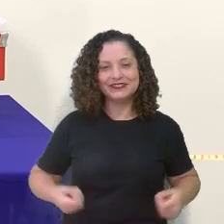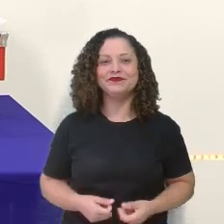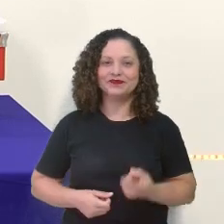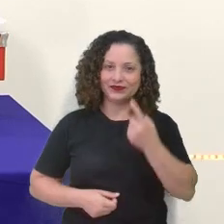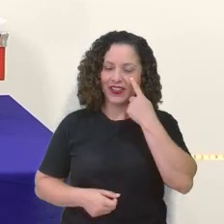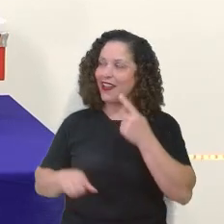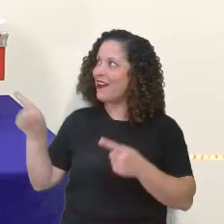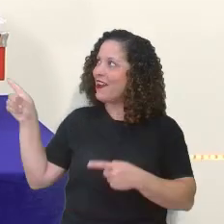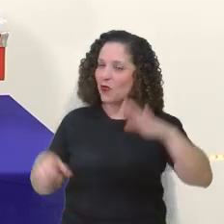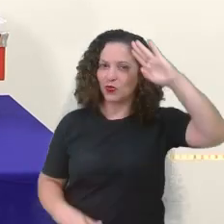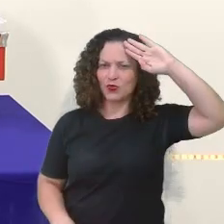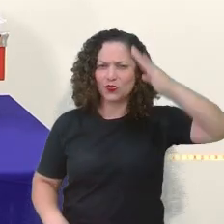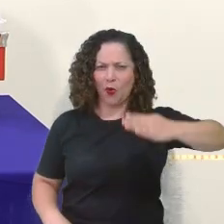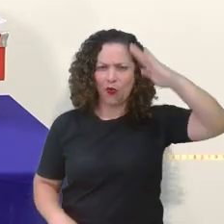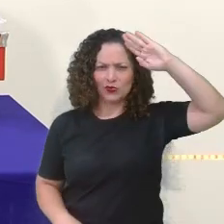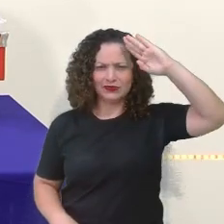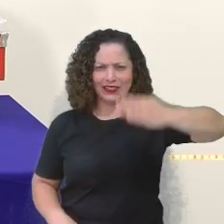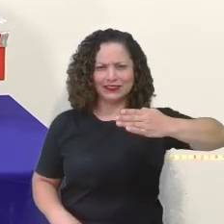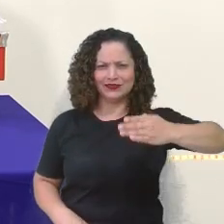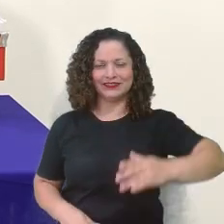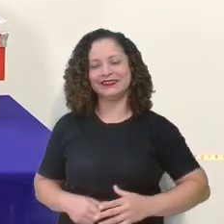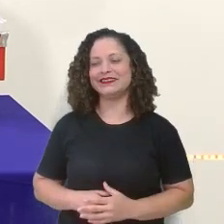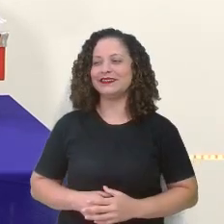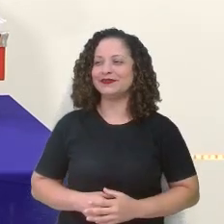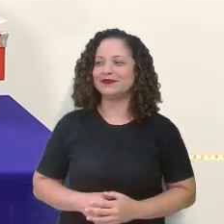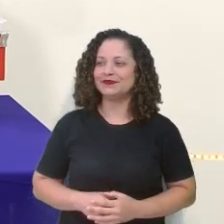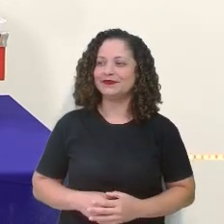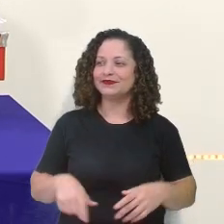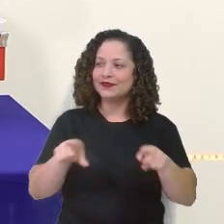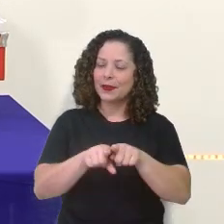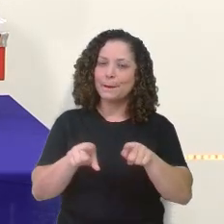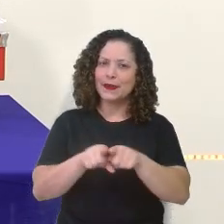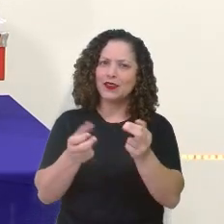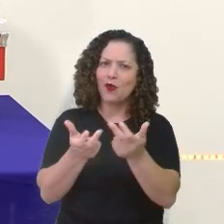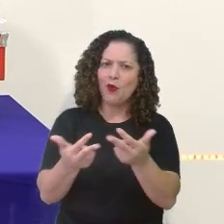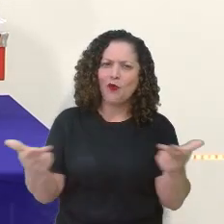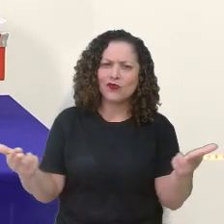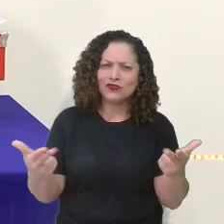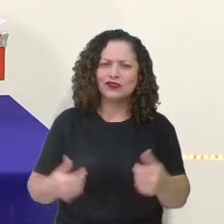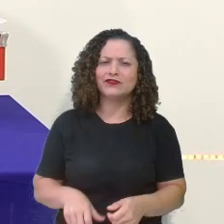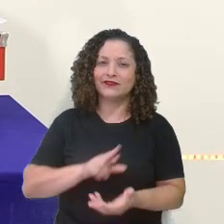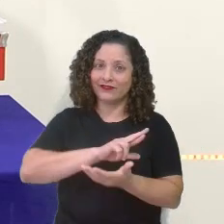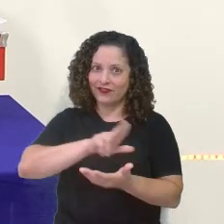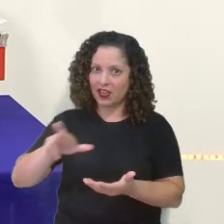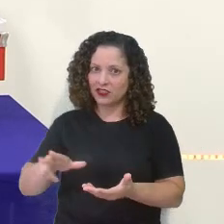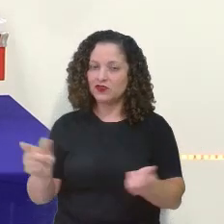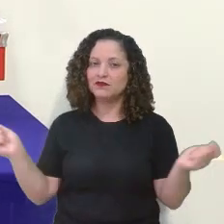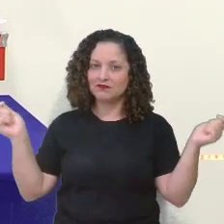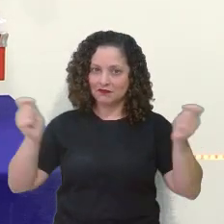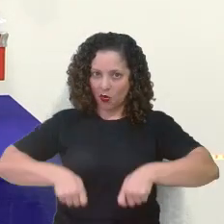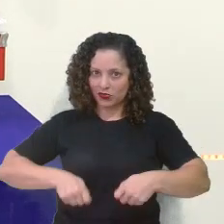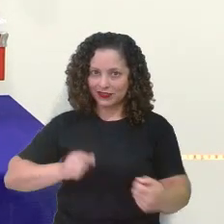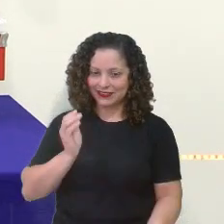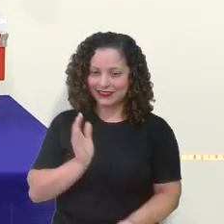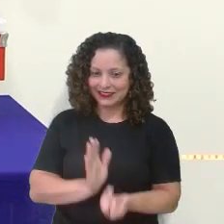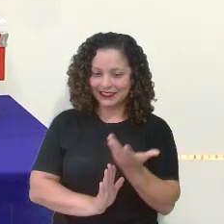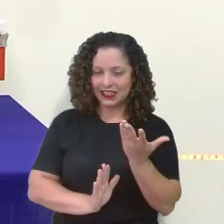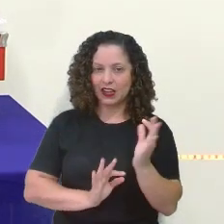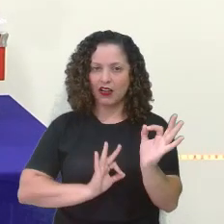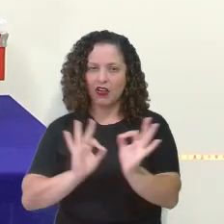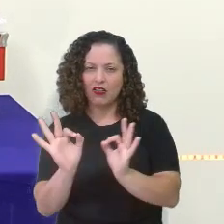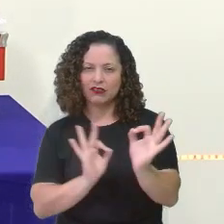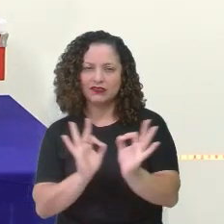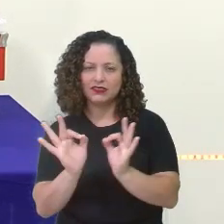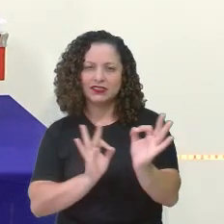com material reciclado. E outras coisas que você pode fazer com esse texto. Então, se organiza, separa